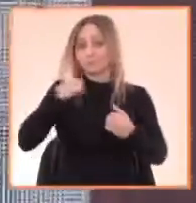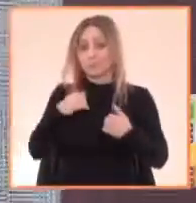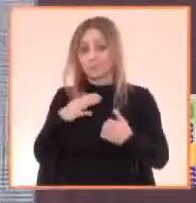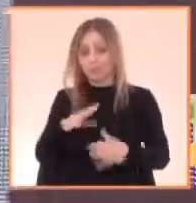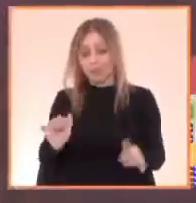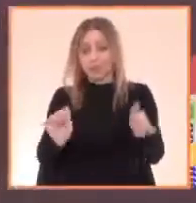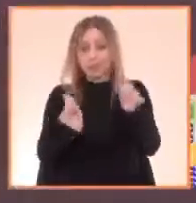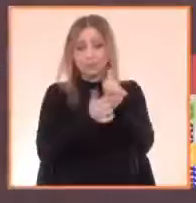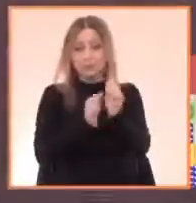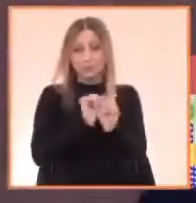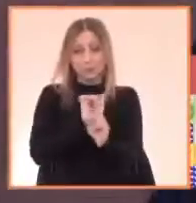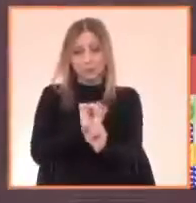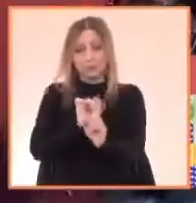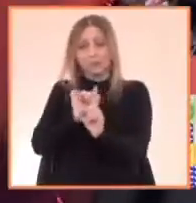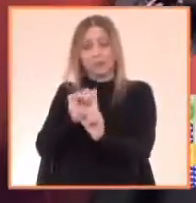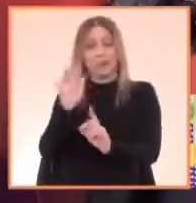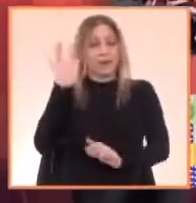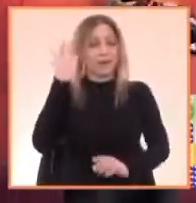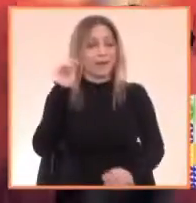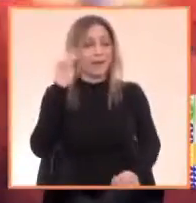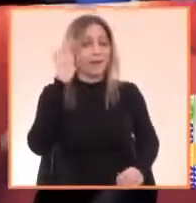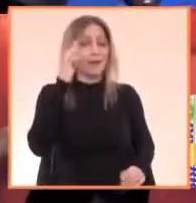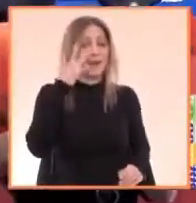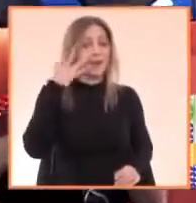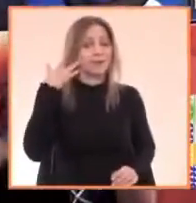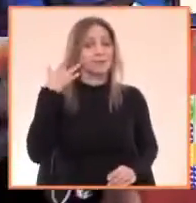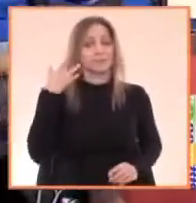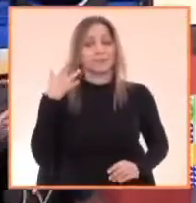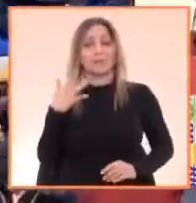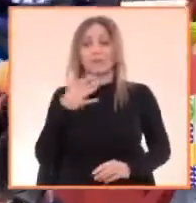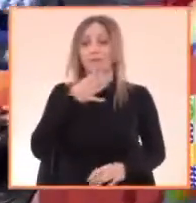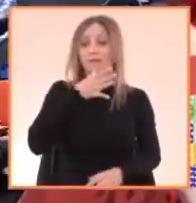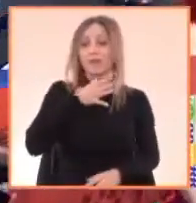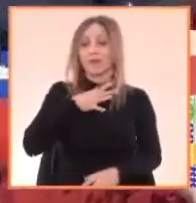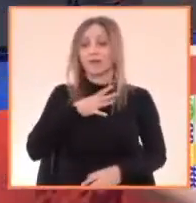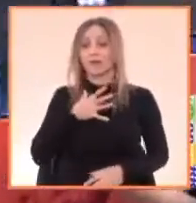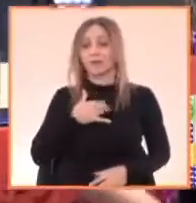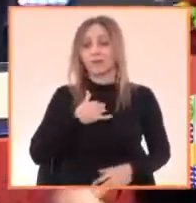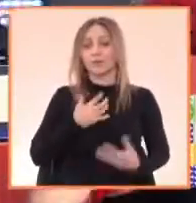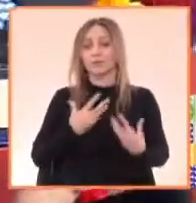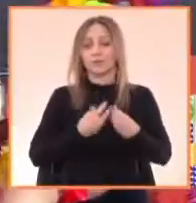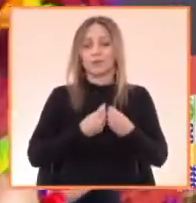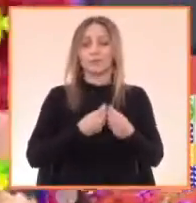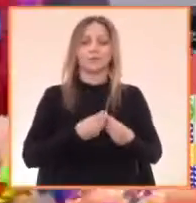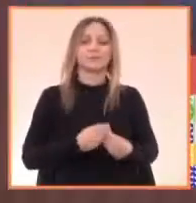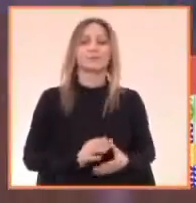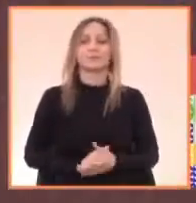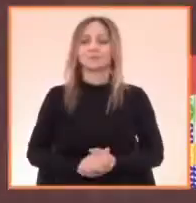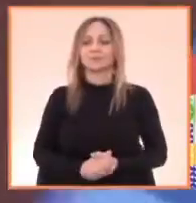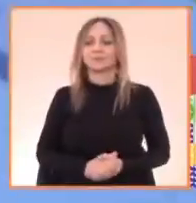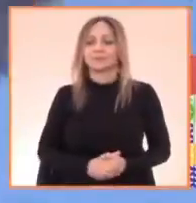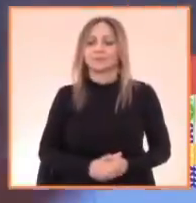estar contigo. Alô, morena, fala comigo.